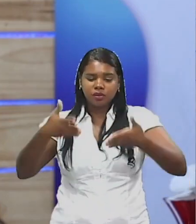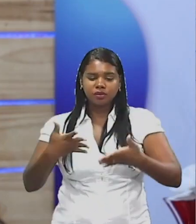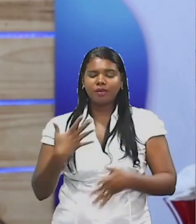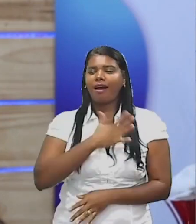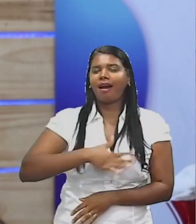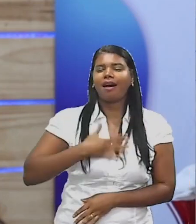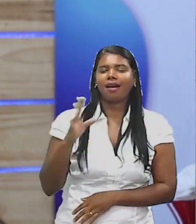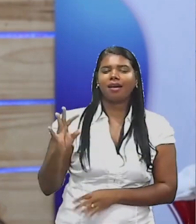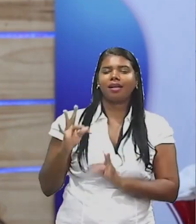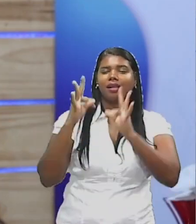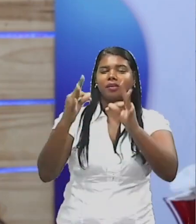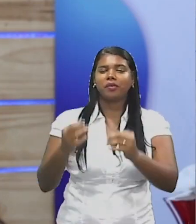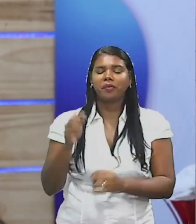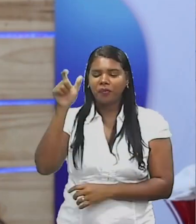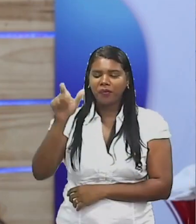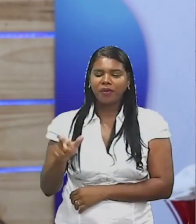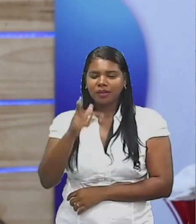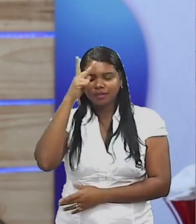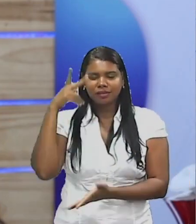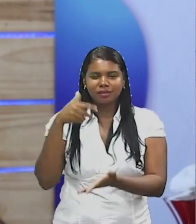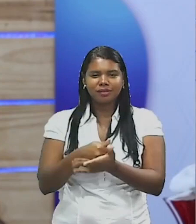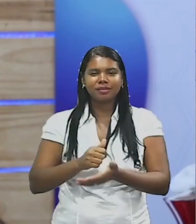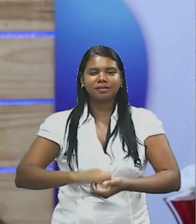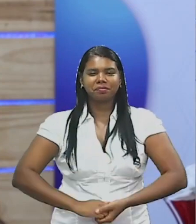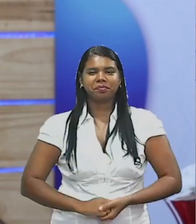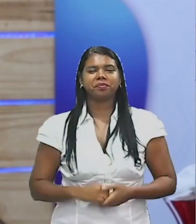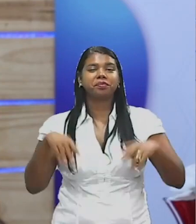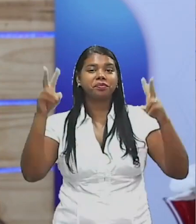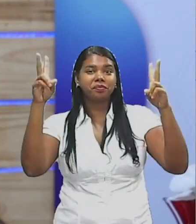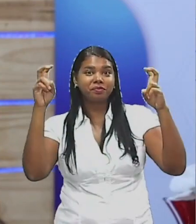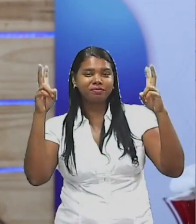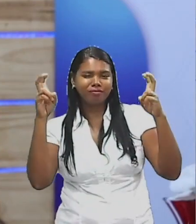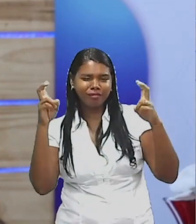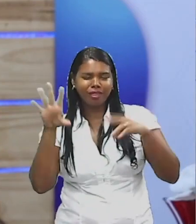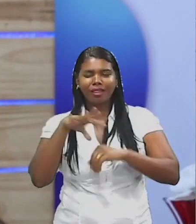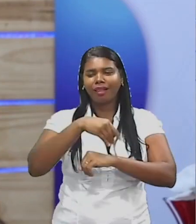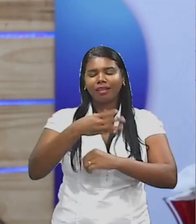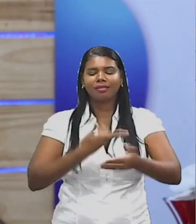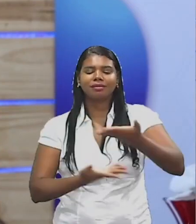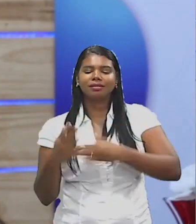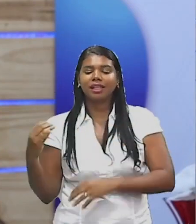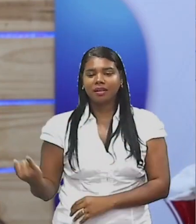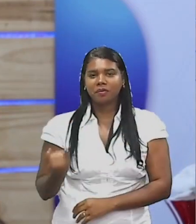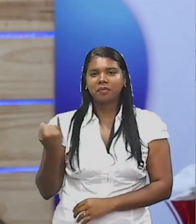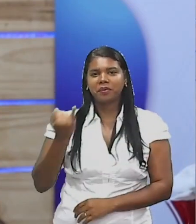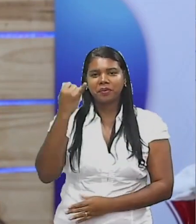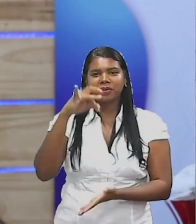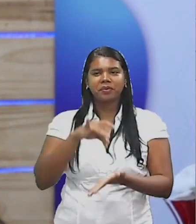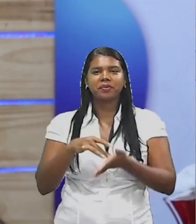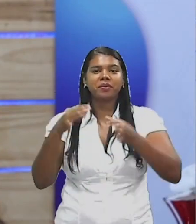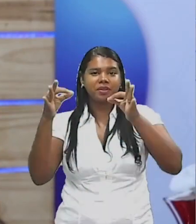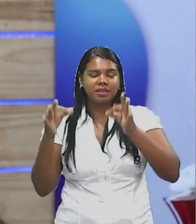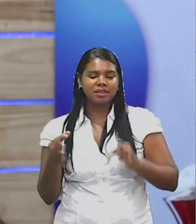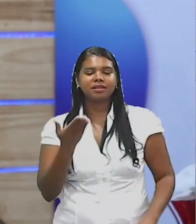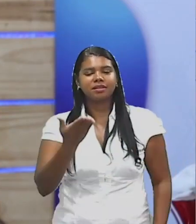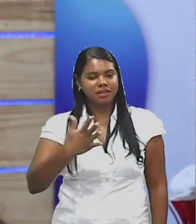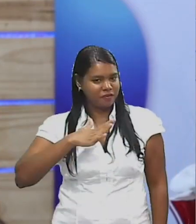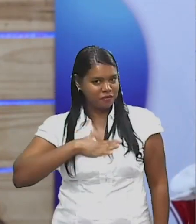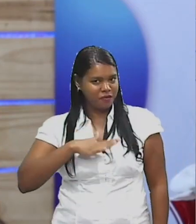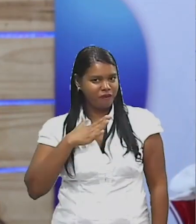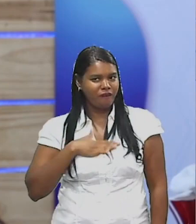satisfação total do cliente, tá certo? É uma temática que é bem pertinente, que é bem importante e eu tenho certeza que vocês vão